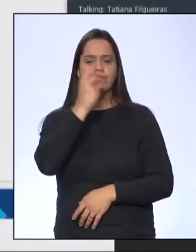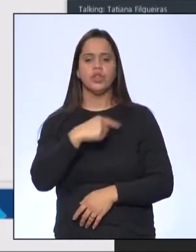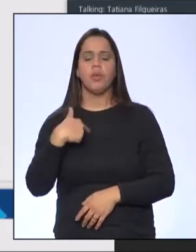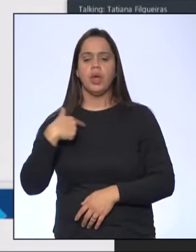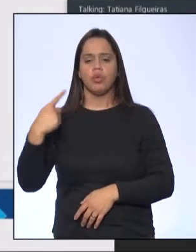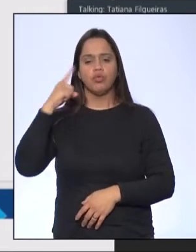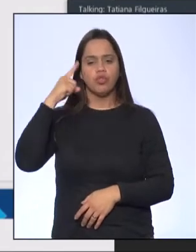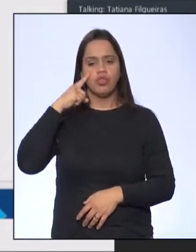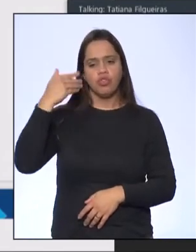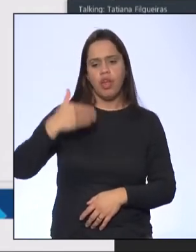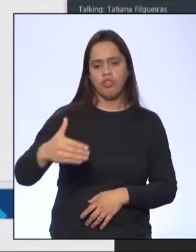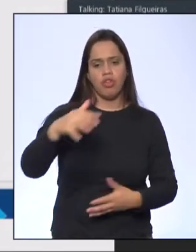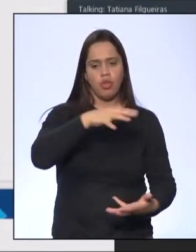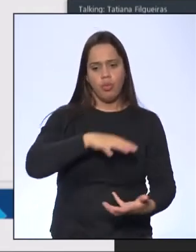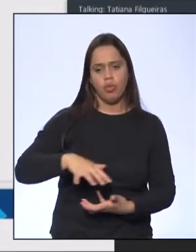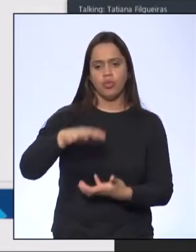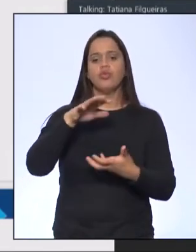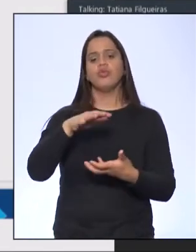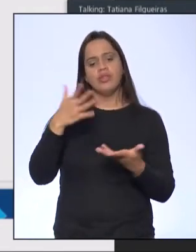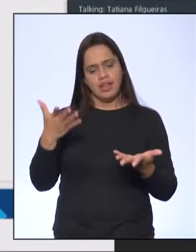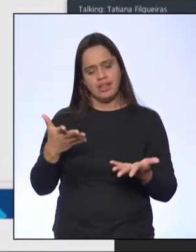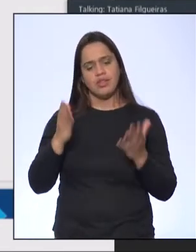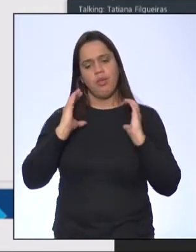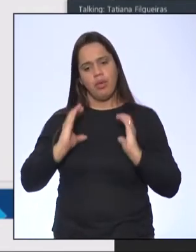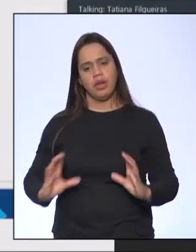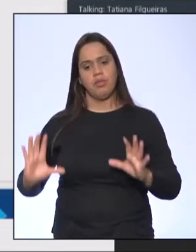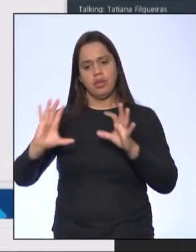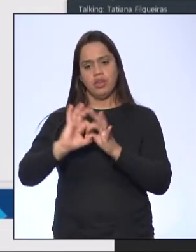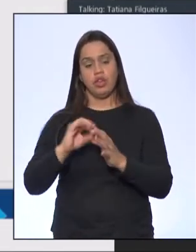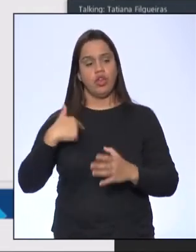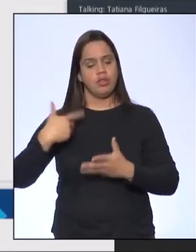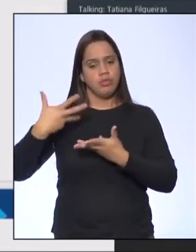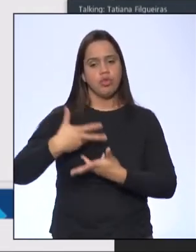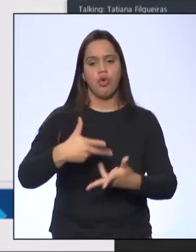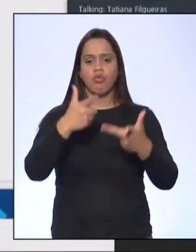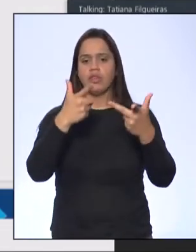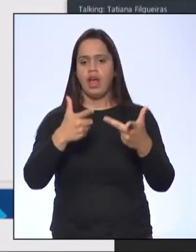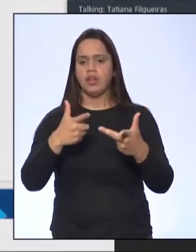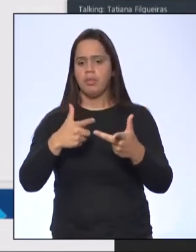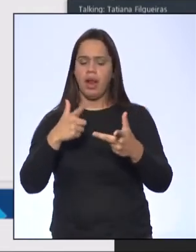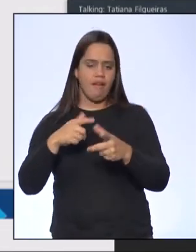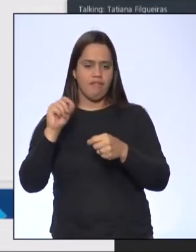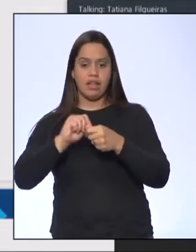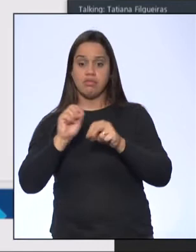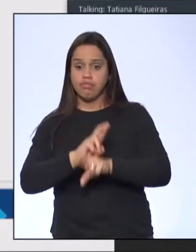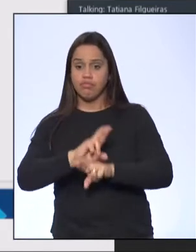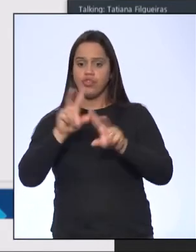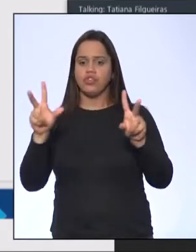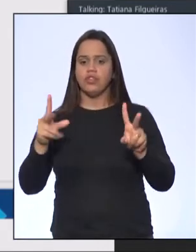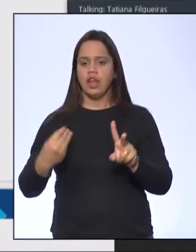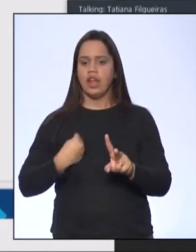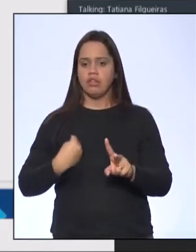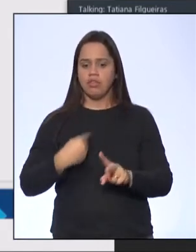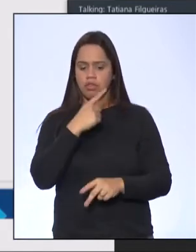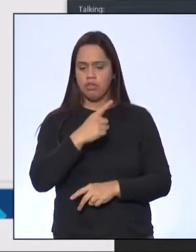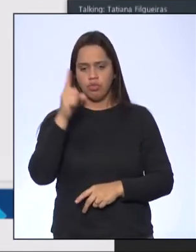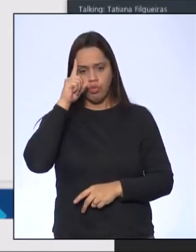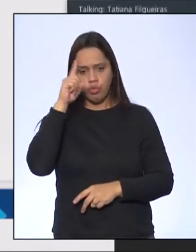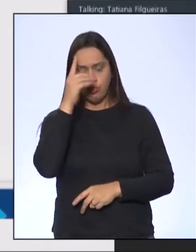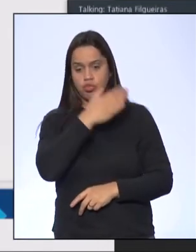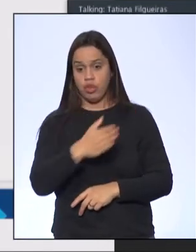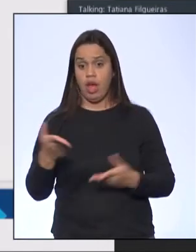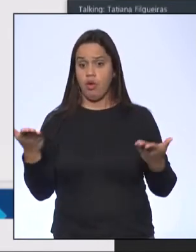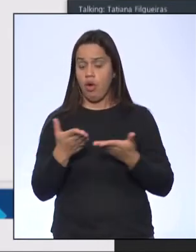inteiro, isso nos une, né? Estamos sendo chamados para reinventar o nosso dia a dia. E a gente tem uma oportunidade ímpar